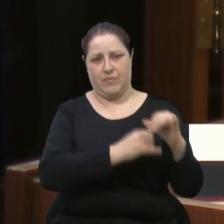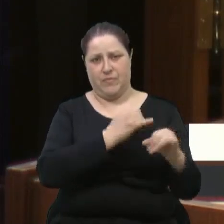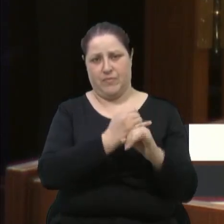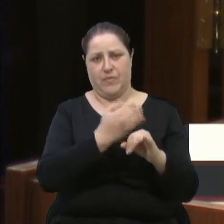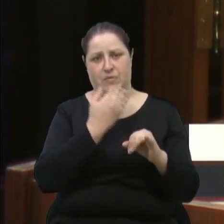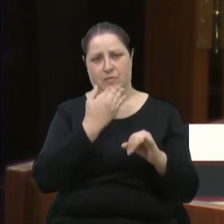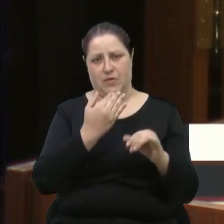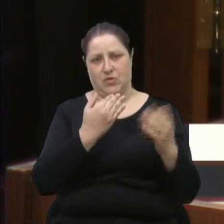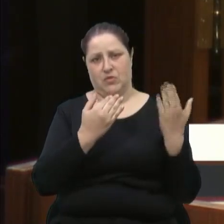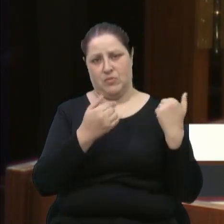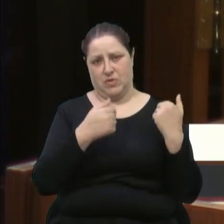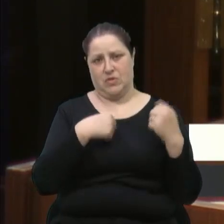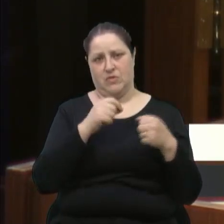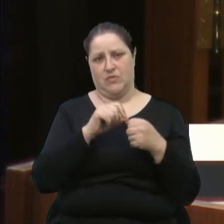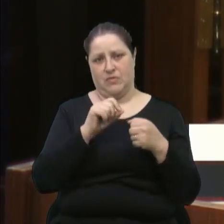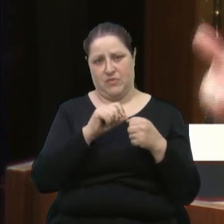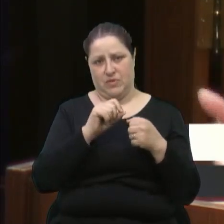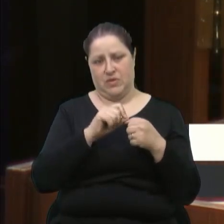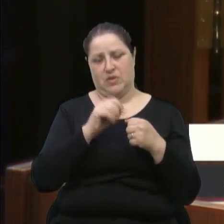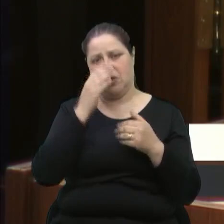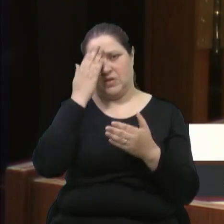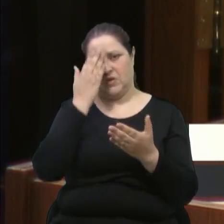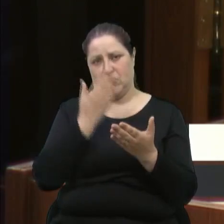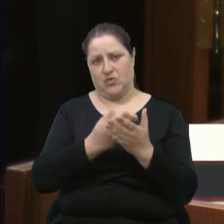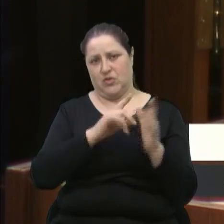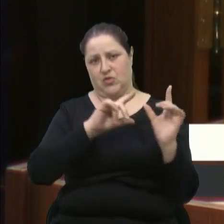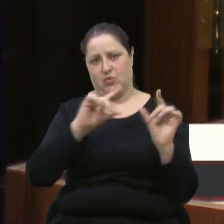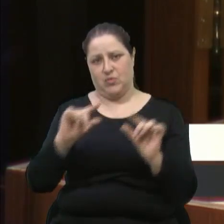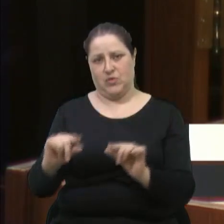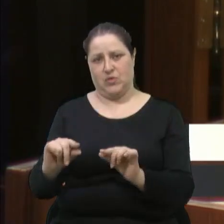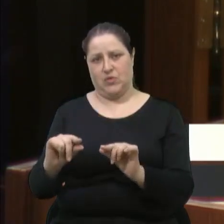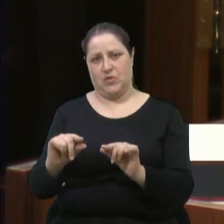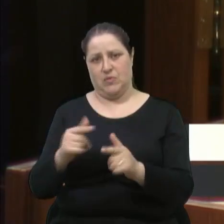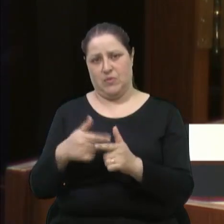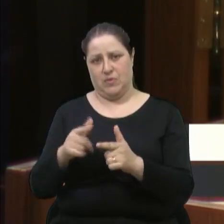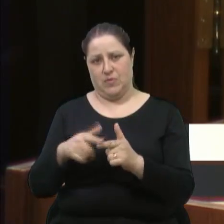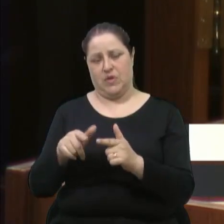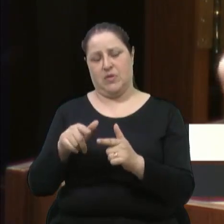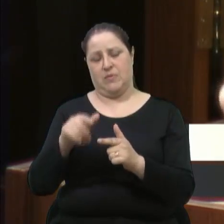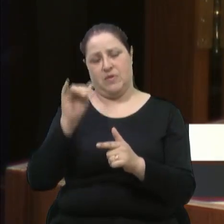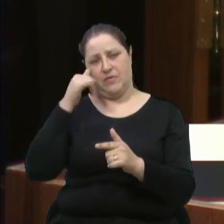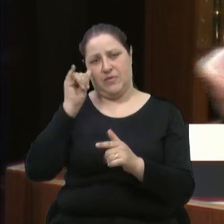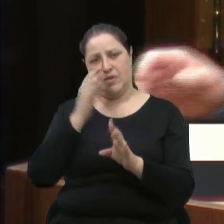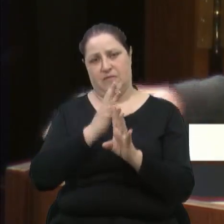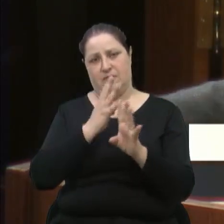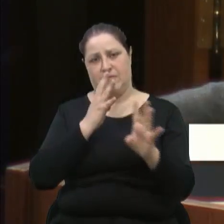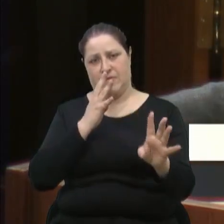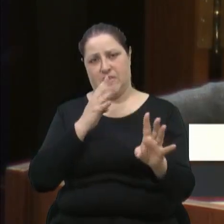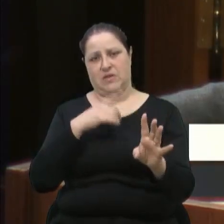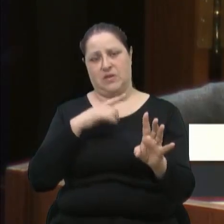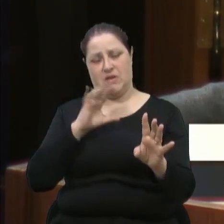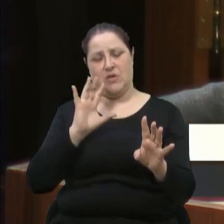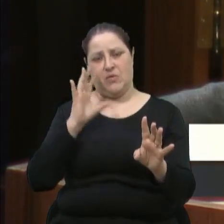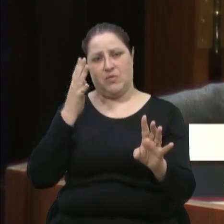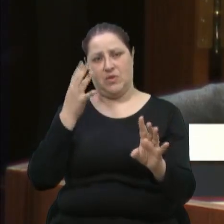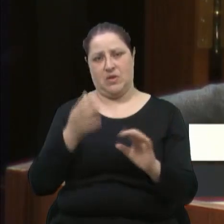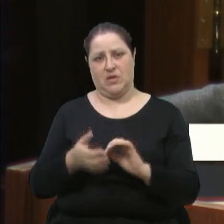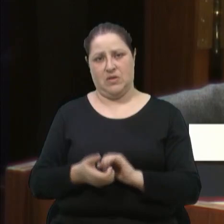sempre fazia, que eu tenho certeza que ia amenizar os problemas e evitar filas, está acontecendo.